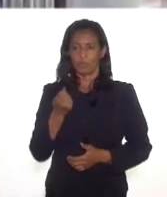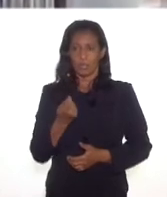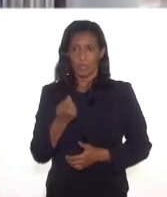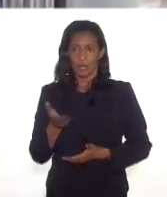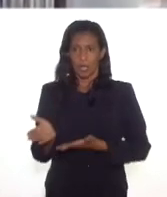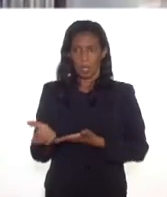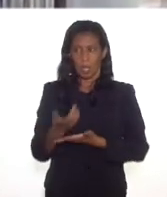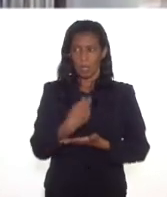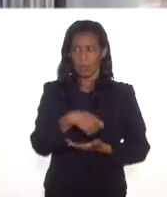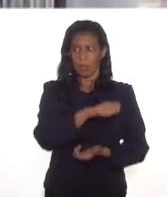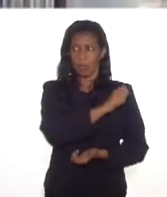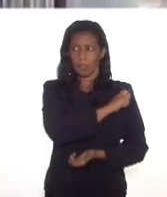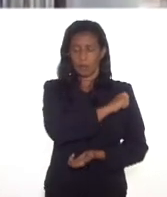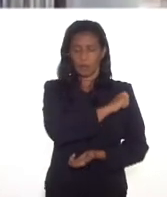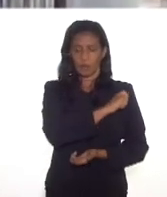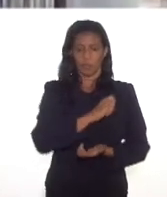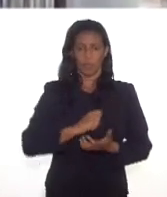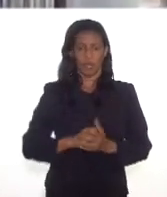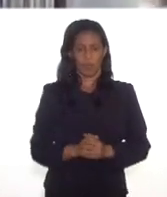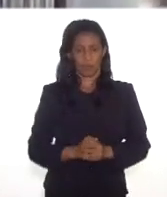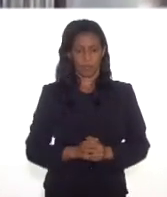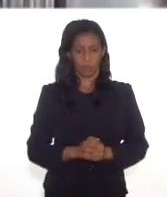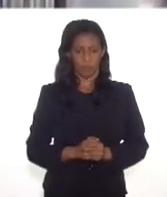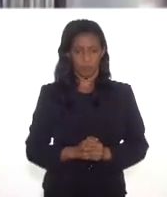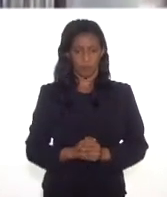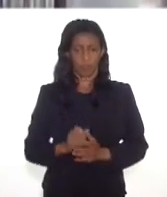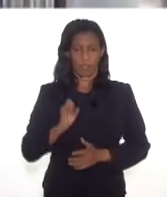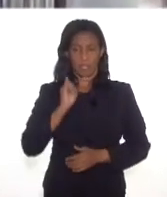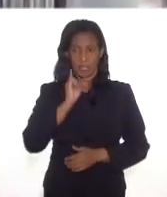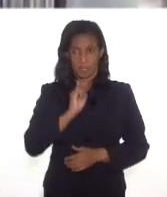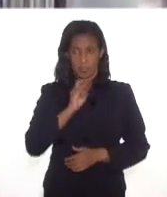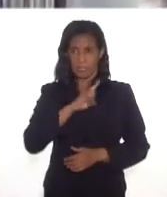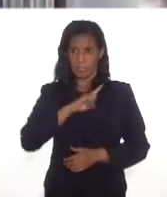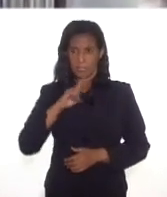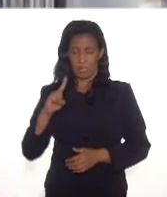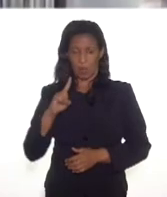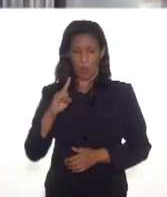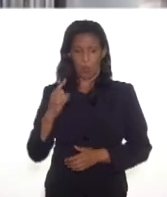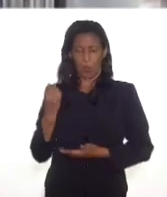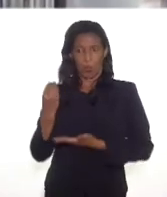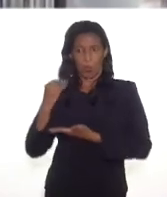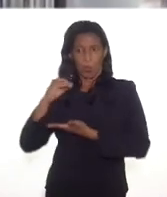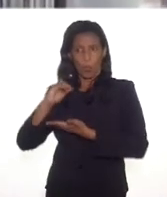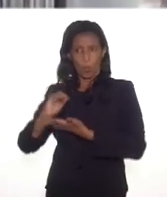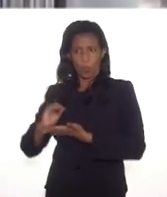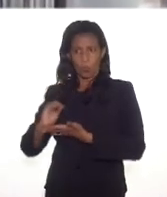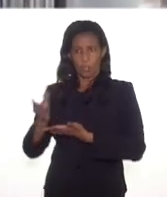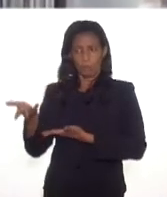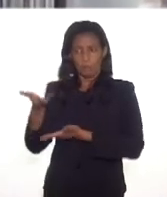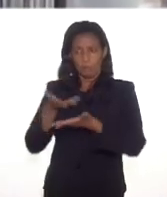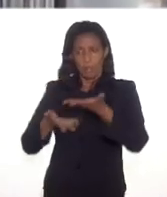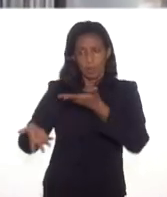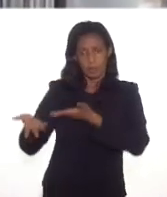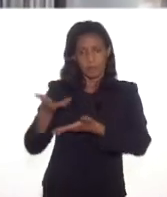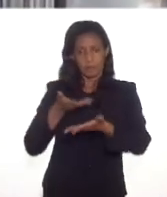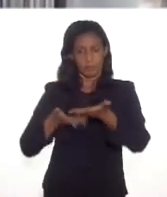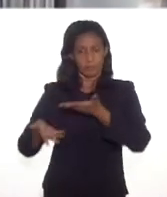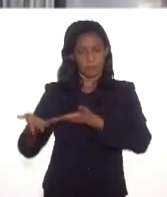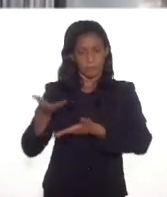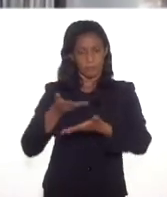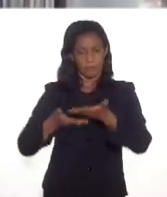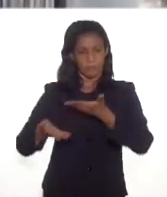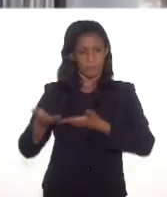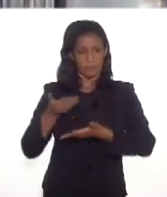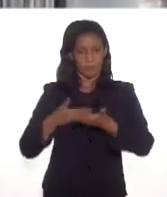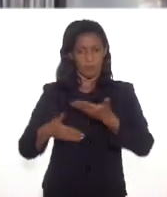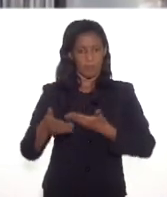recuperação fiscal se não contar na participação daquilo